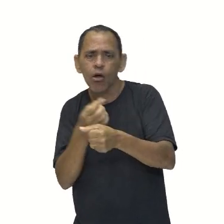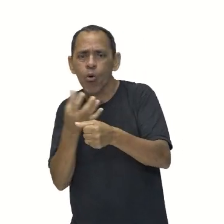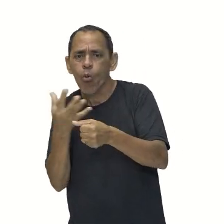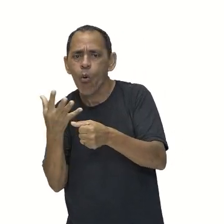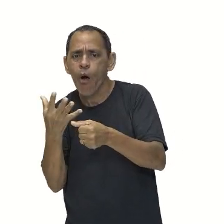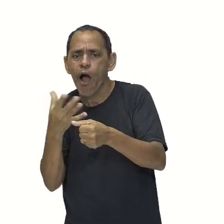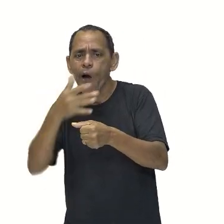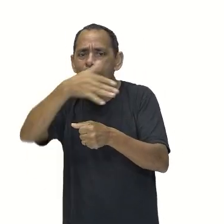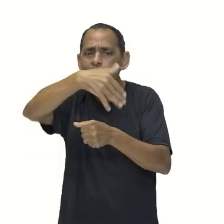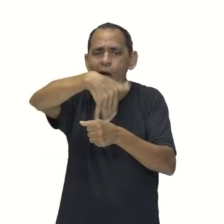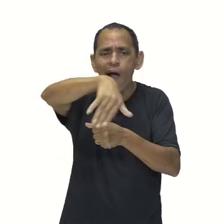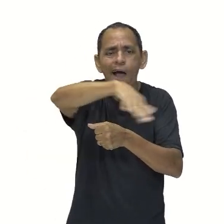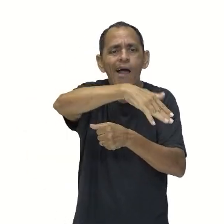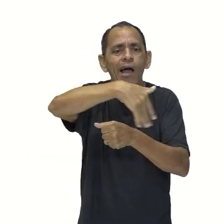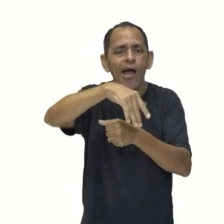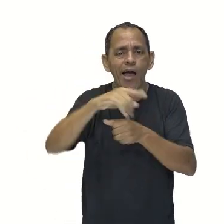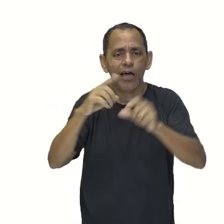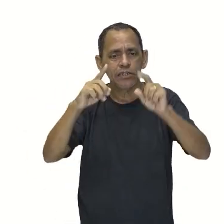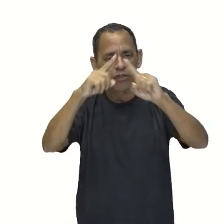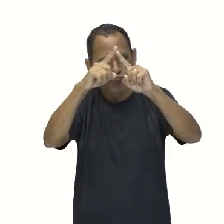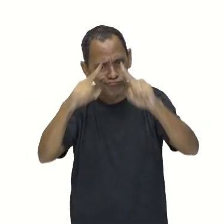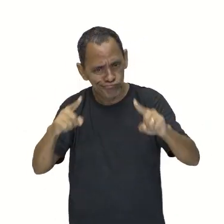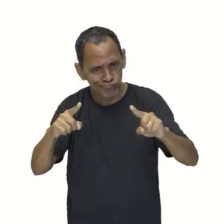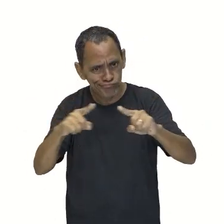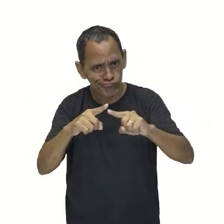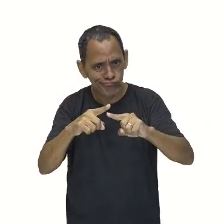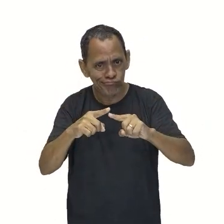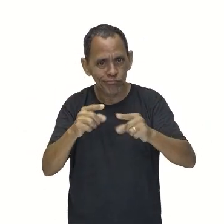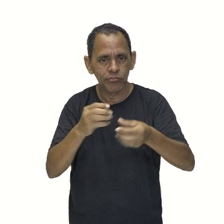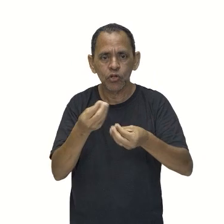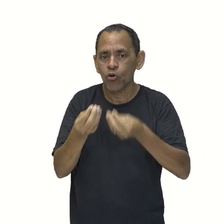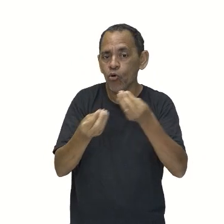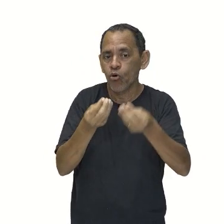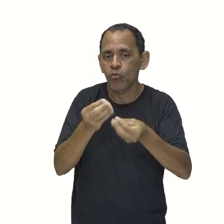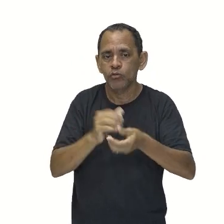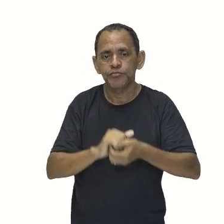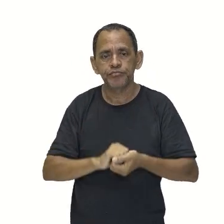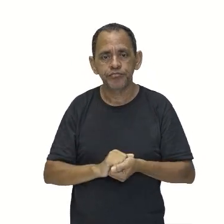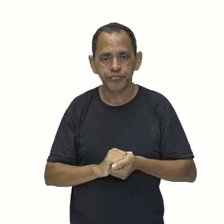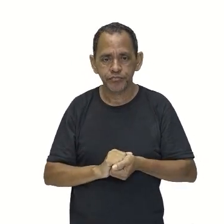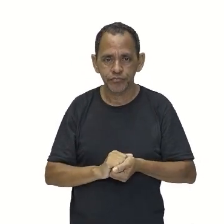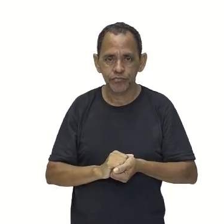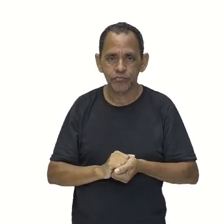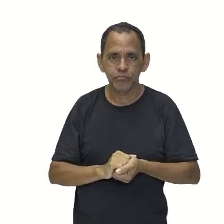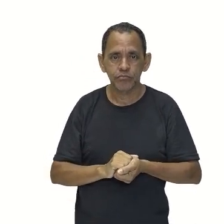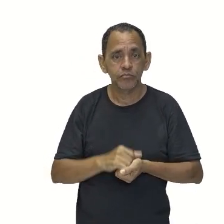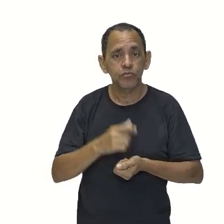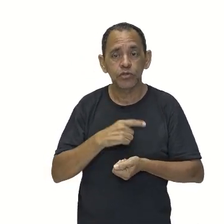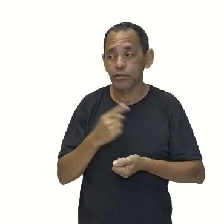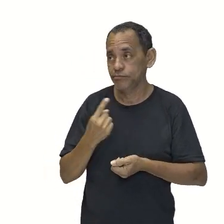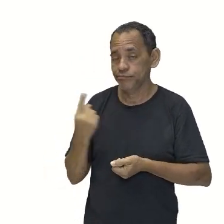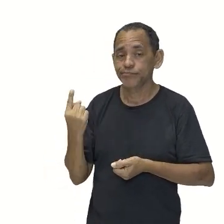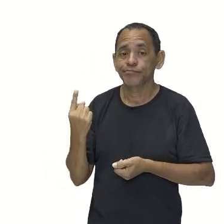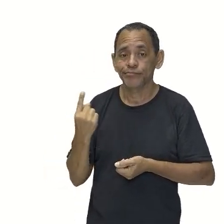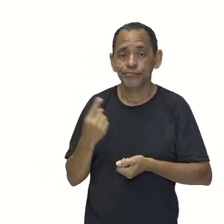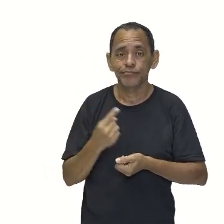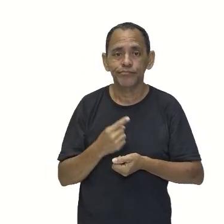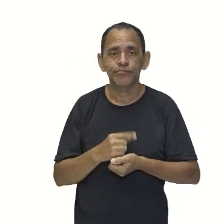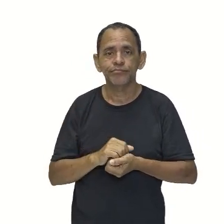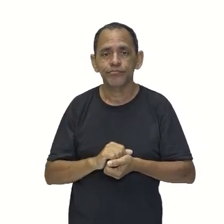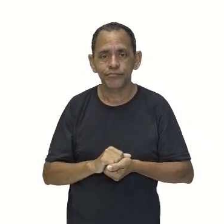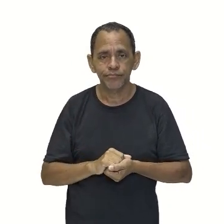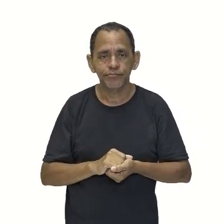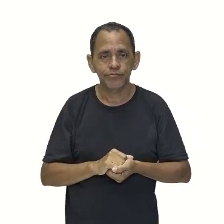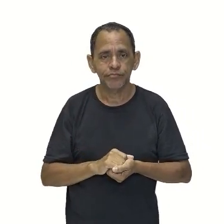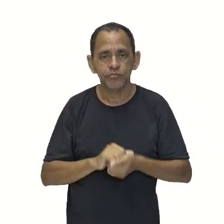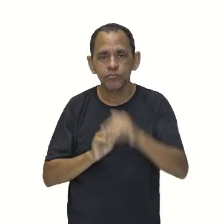deste triângulozinho, pessoal? Então, a gente pega a nossa estrutura algébrica que nos dá